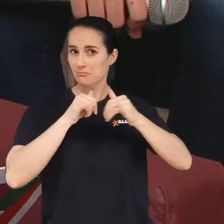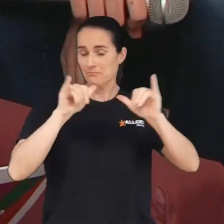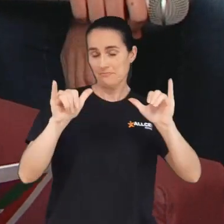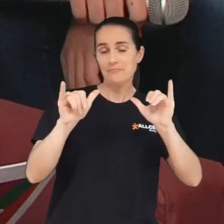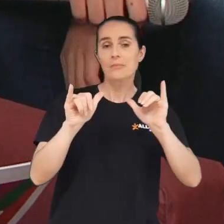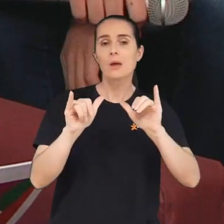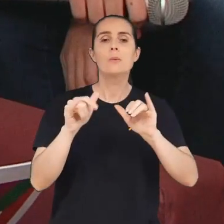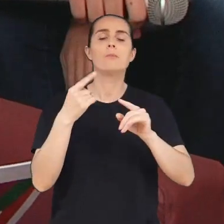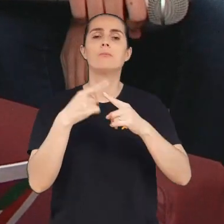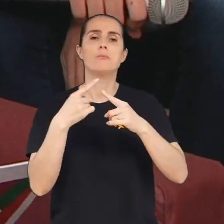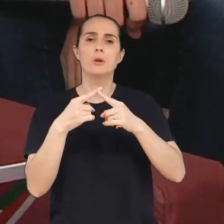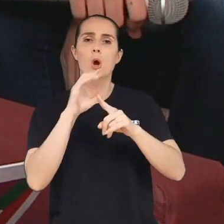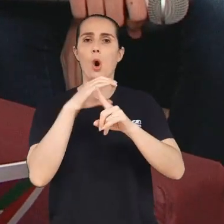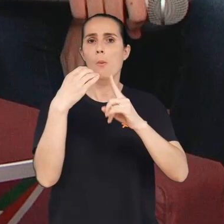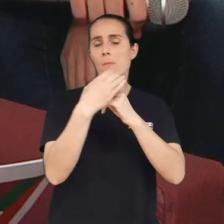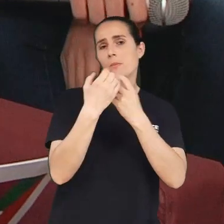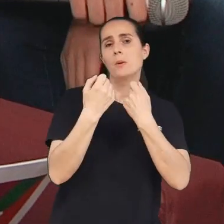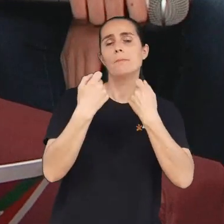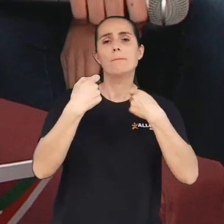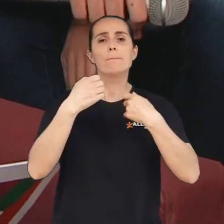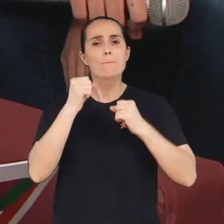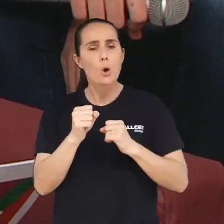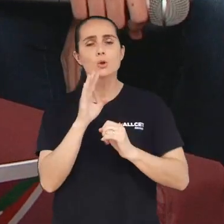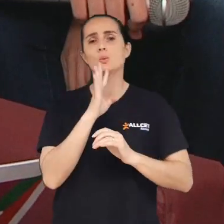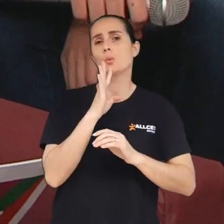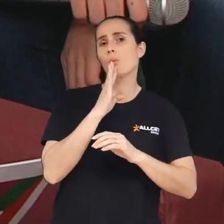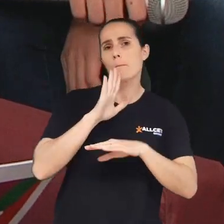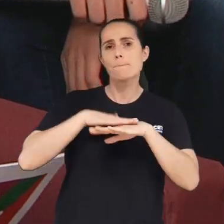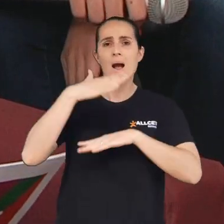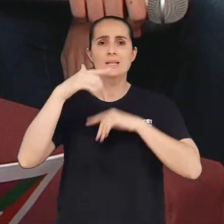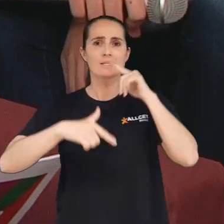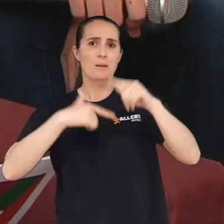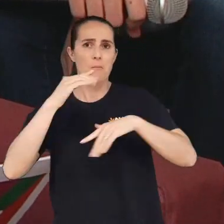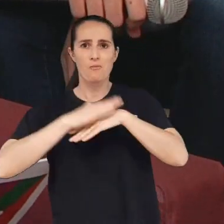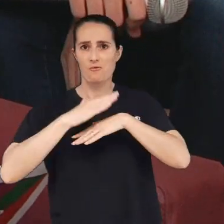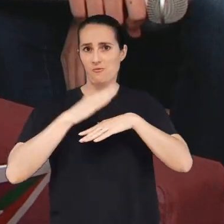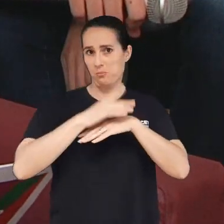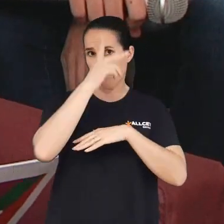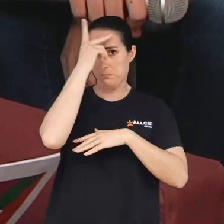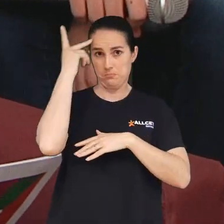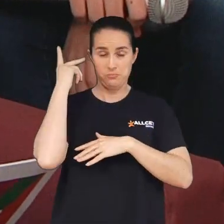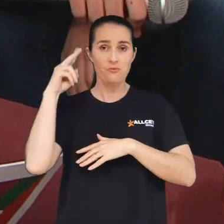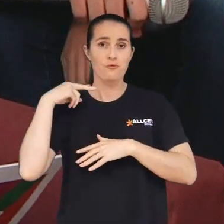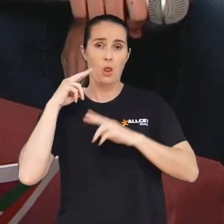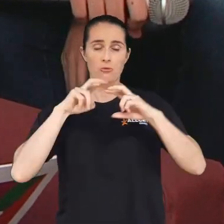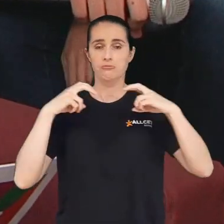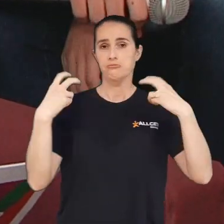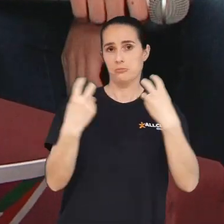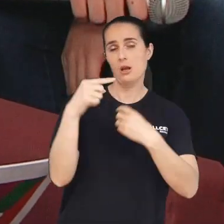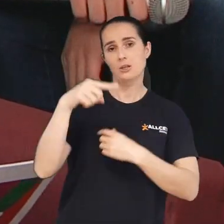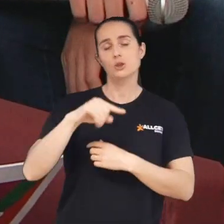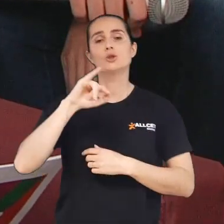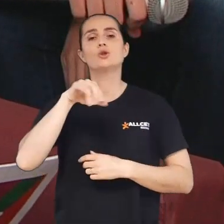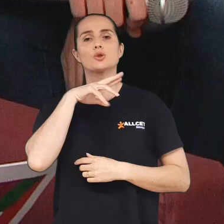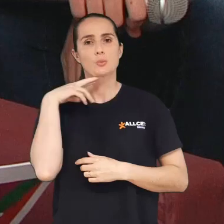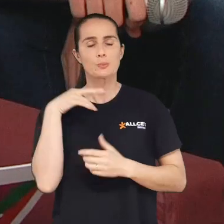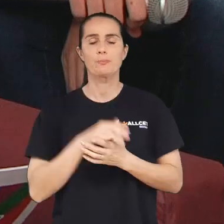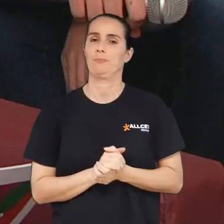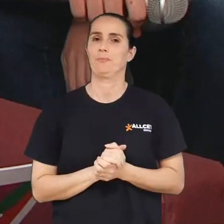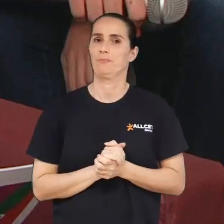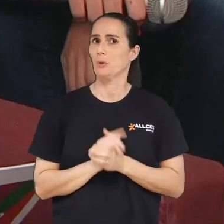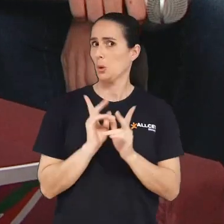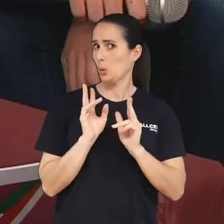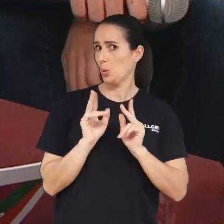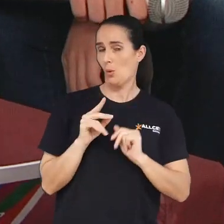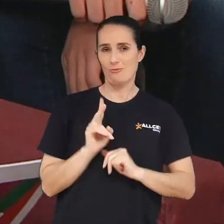idealizado para que a comunidade conheça um pouco mais sobre o trabalho desenvolvido pelos nossos parlamentares jaraguaenses.